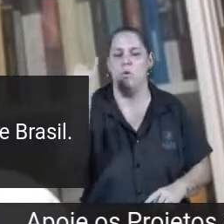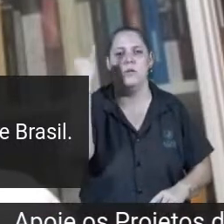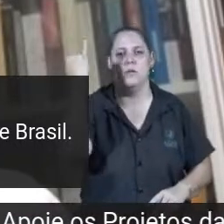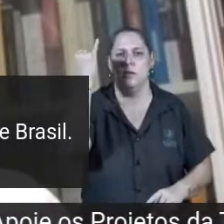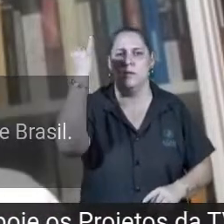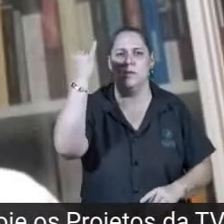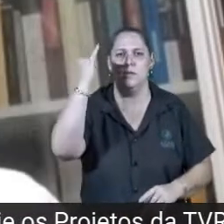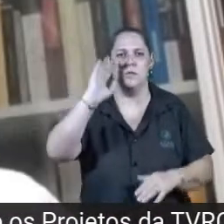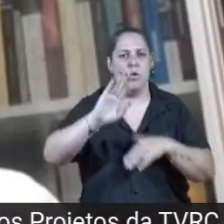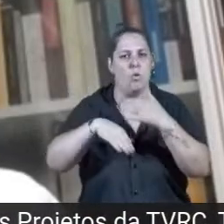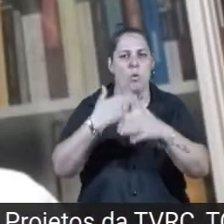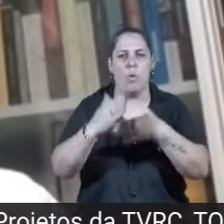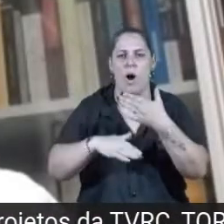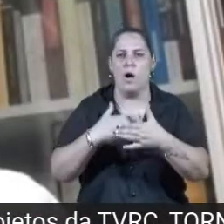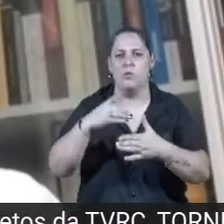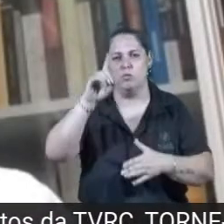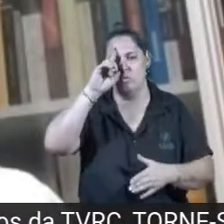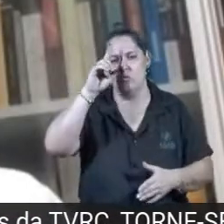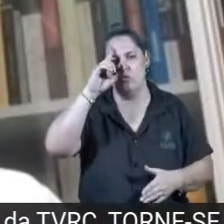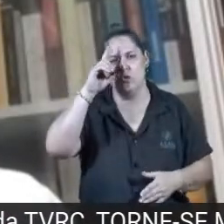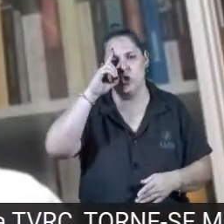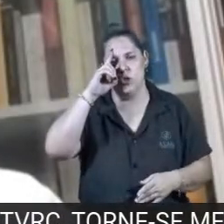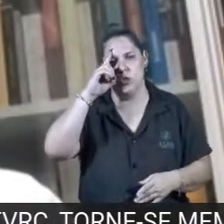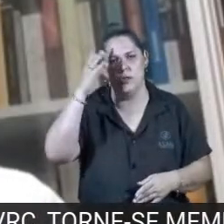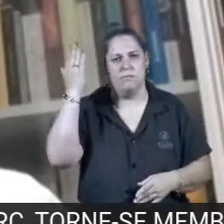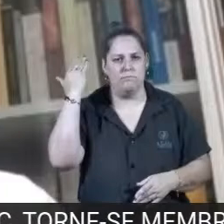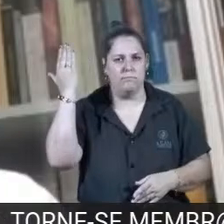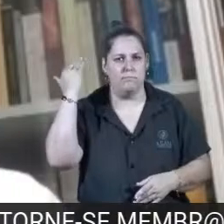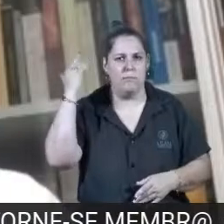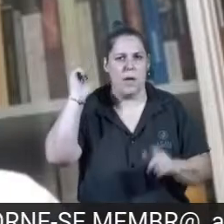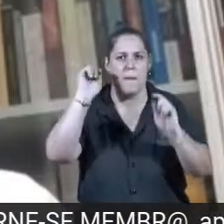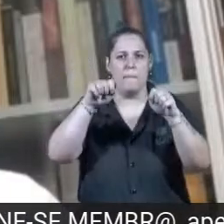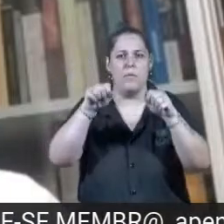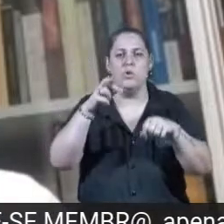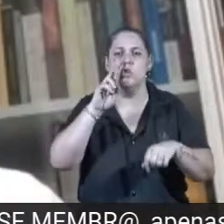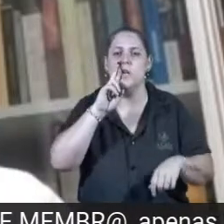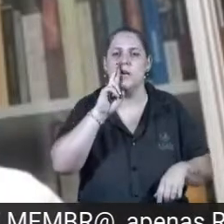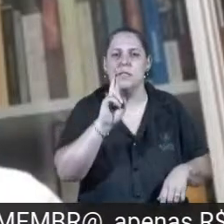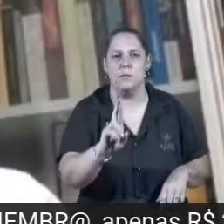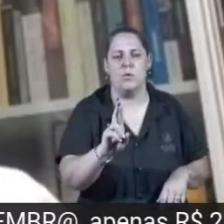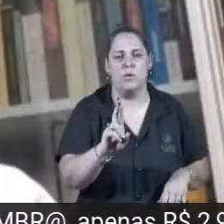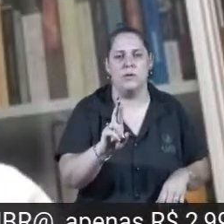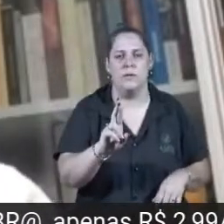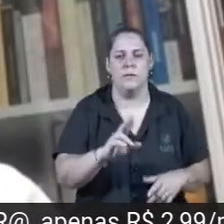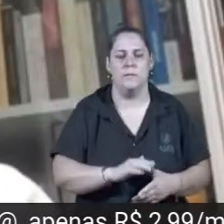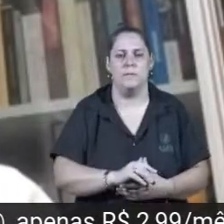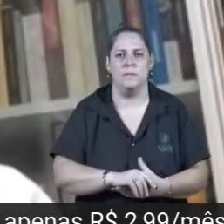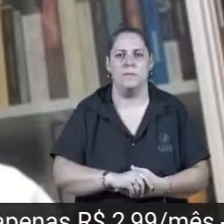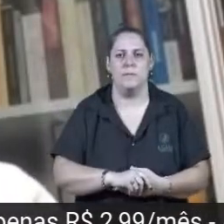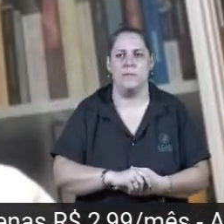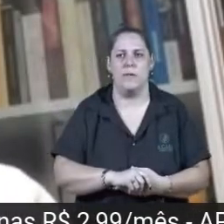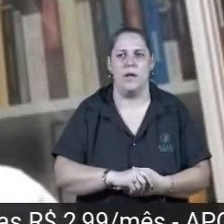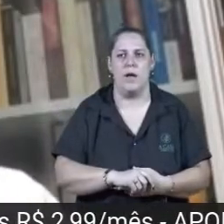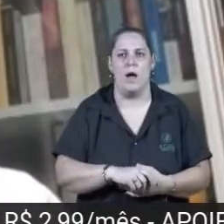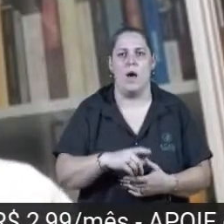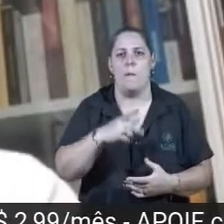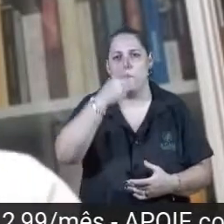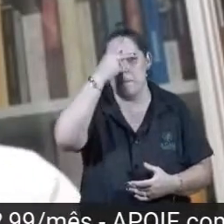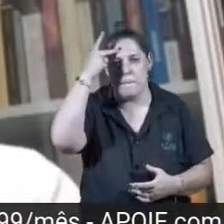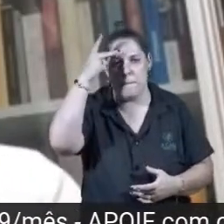importantes, quando naquele dia ele pôde responder a um espalhador